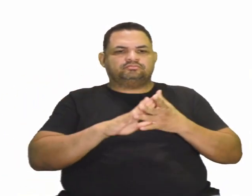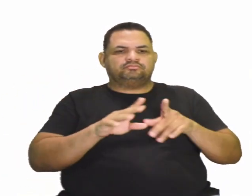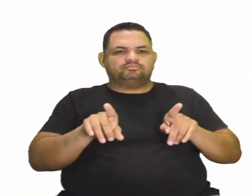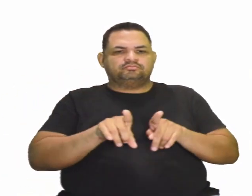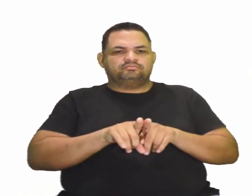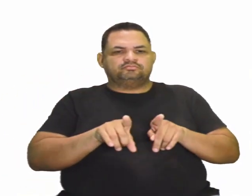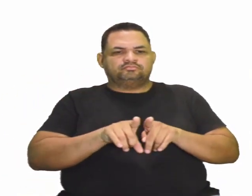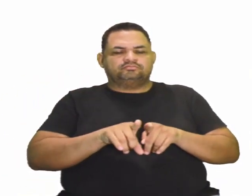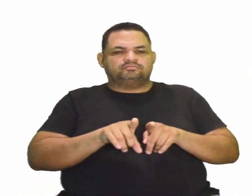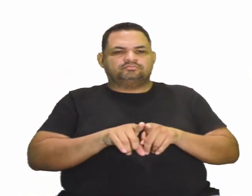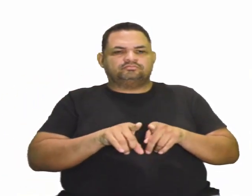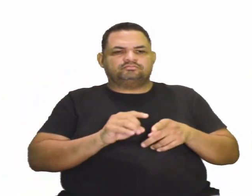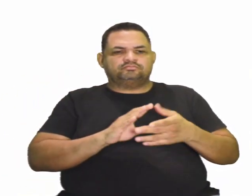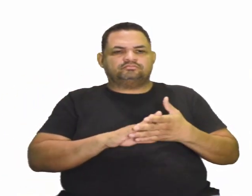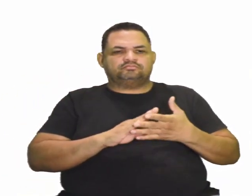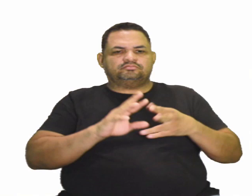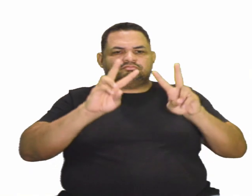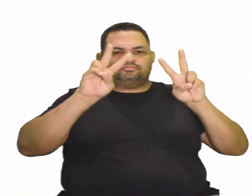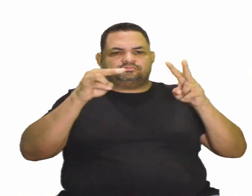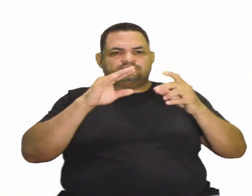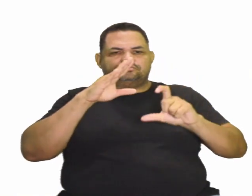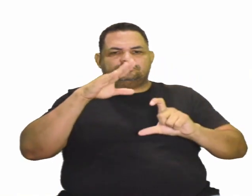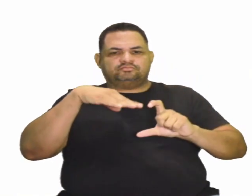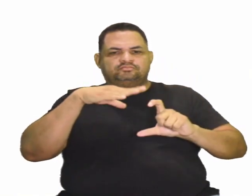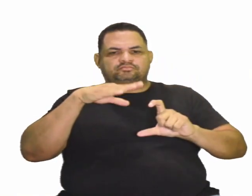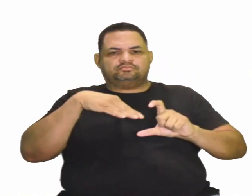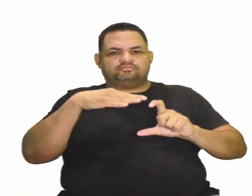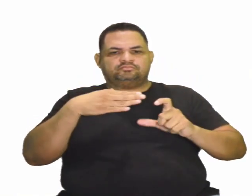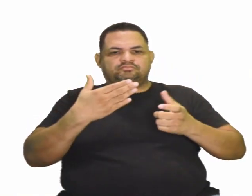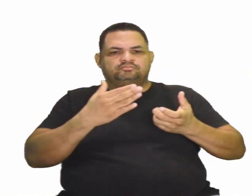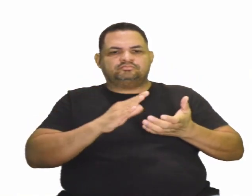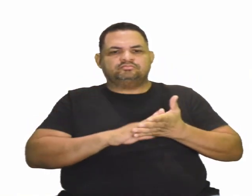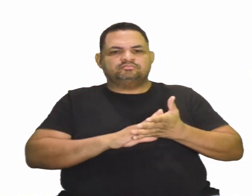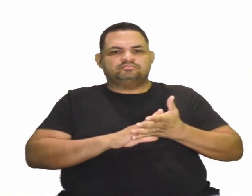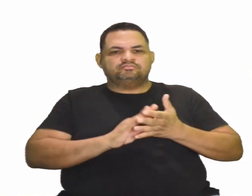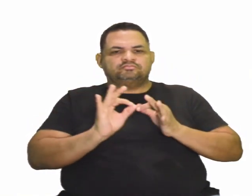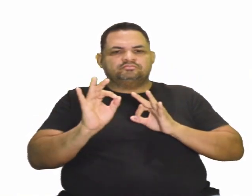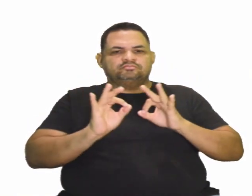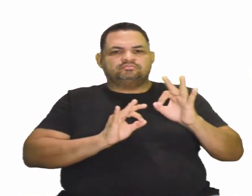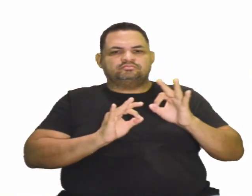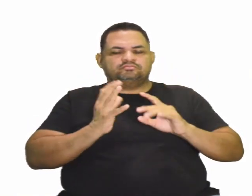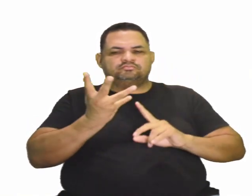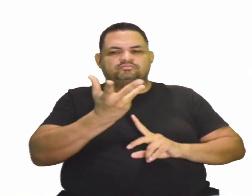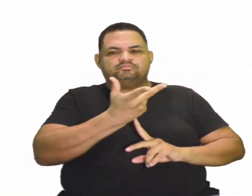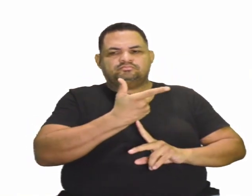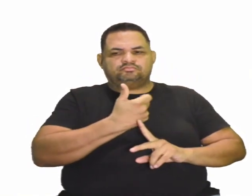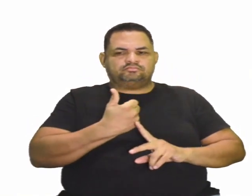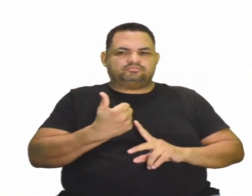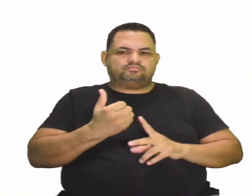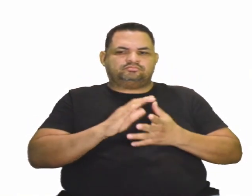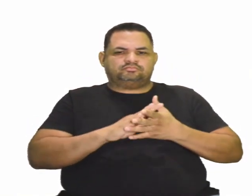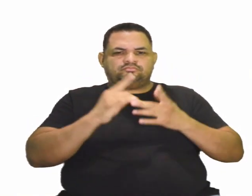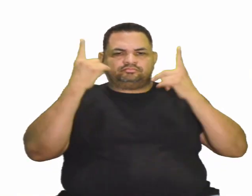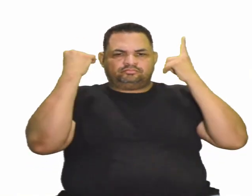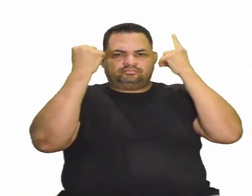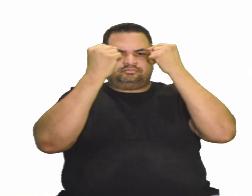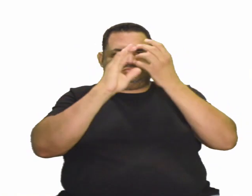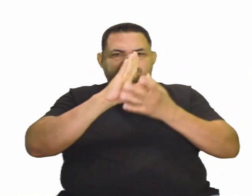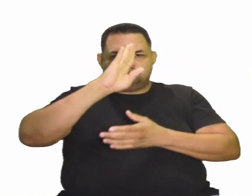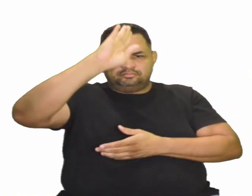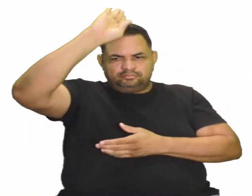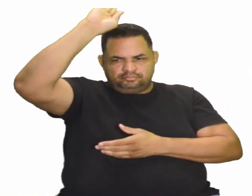a abordagem com a temática religiosa e também com a arte greco-romana, ou